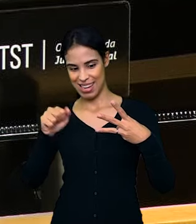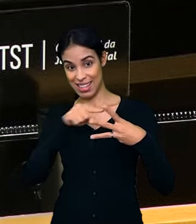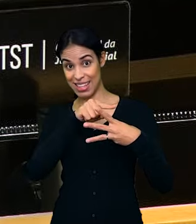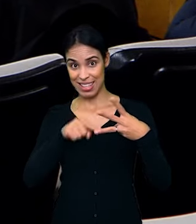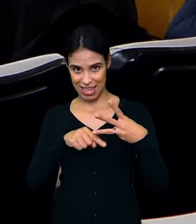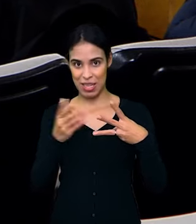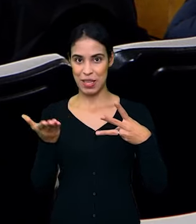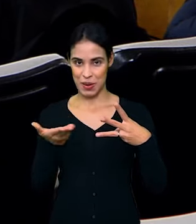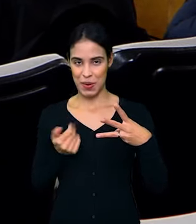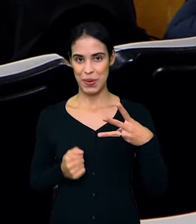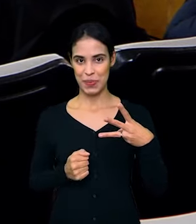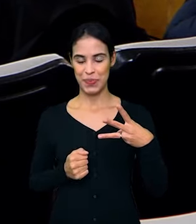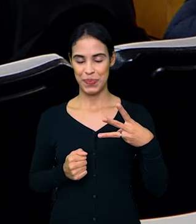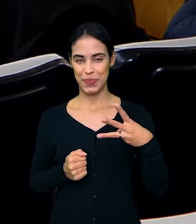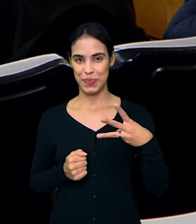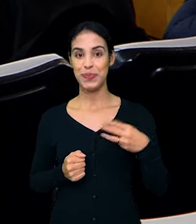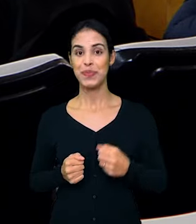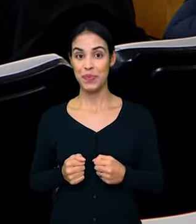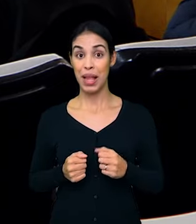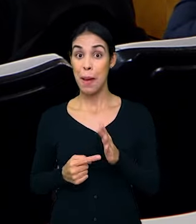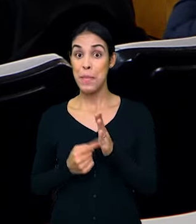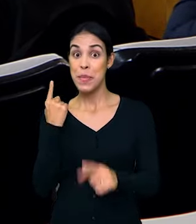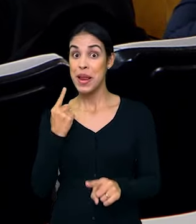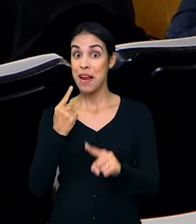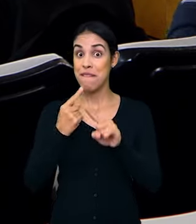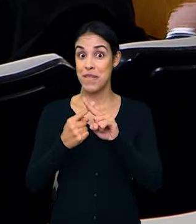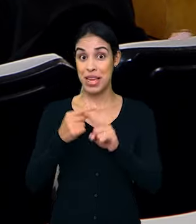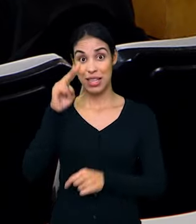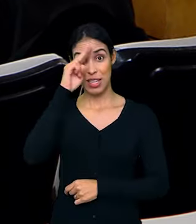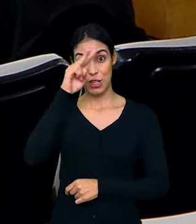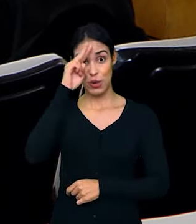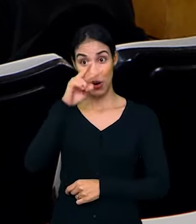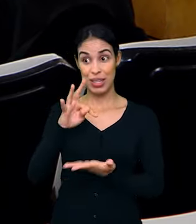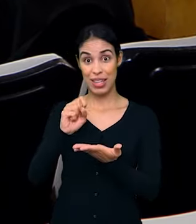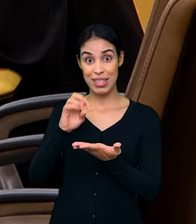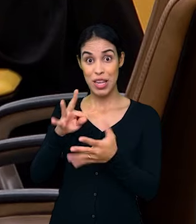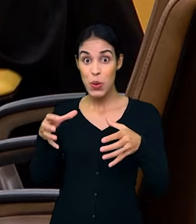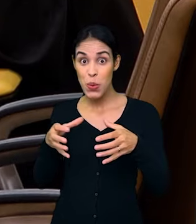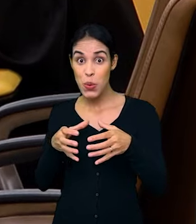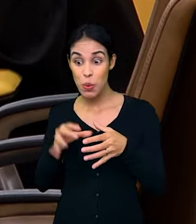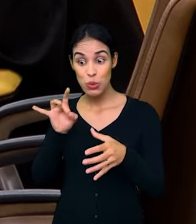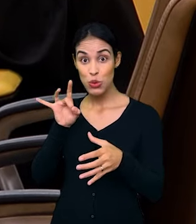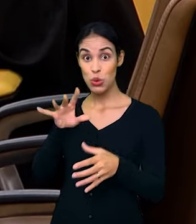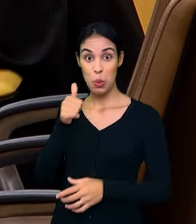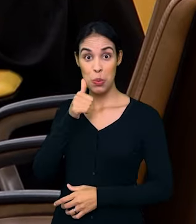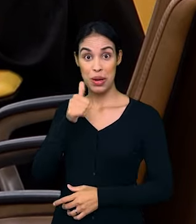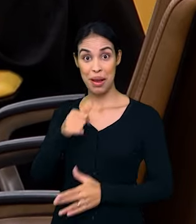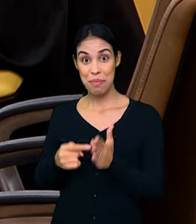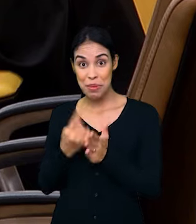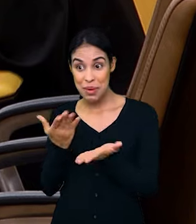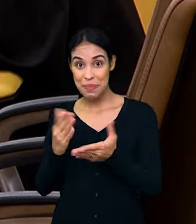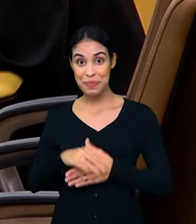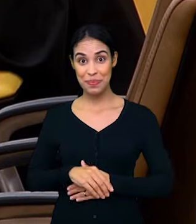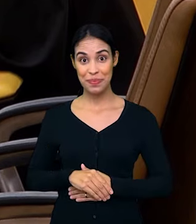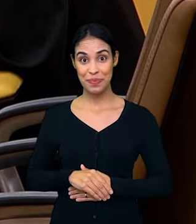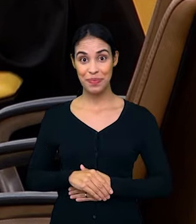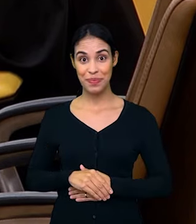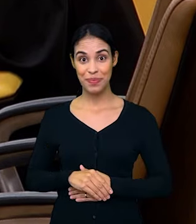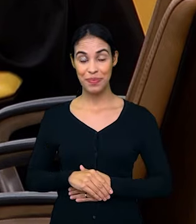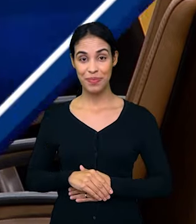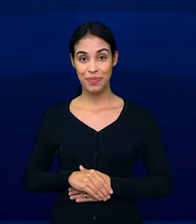Scheib fazem parte do colegiado. Essa é a primeira vez na história do tribunal que uma turma é formada apenas por